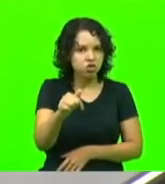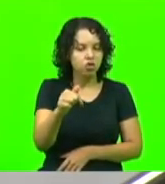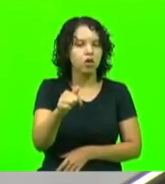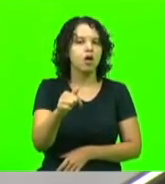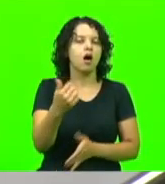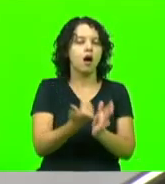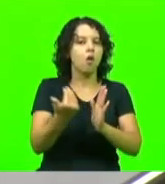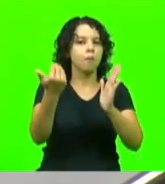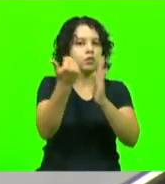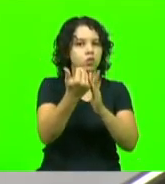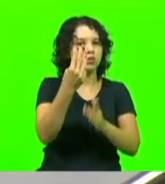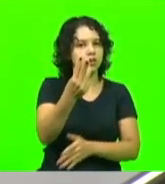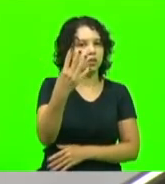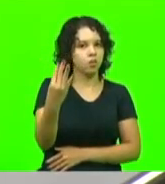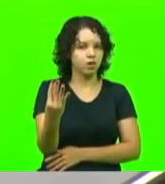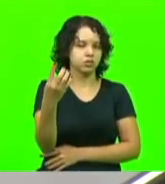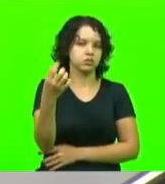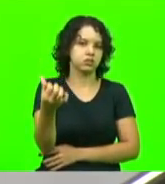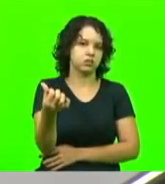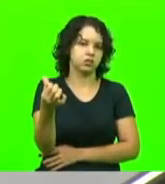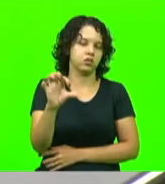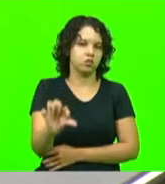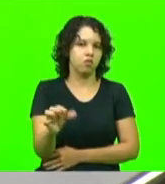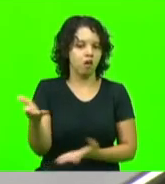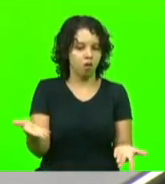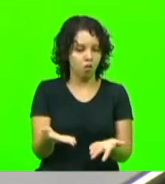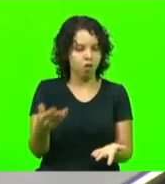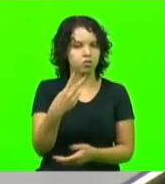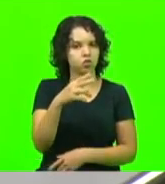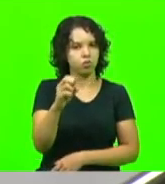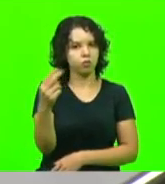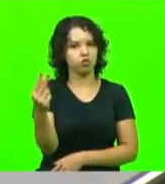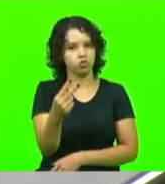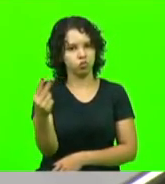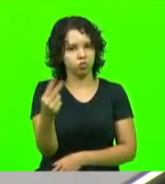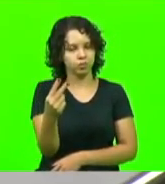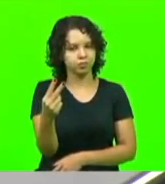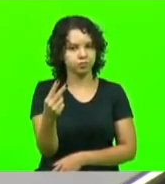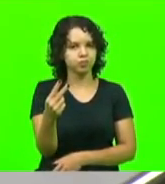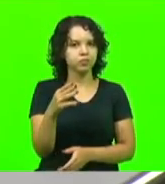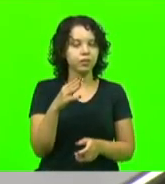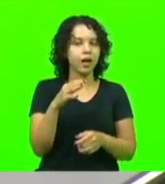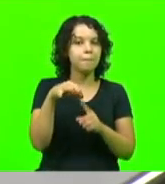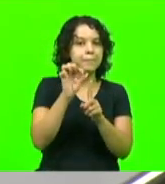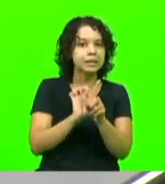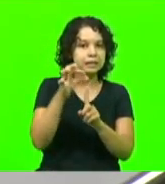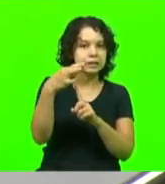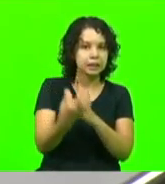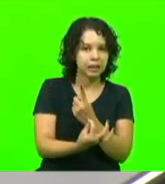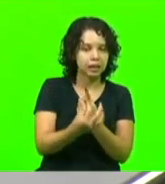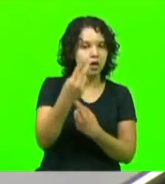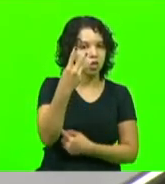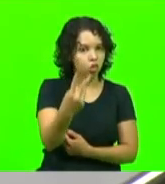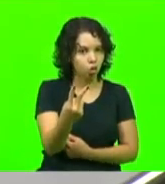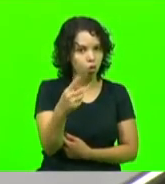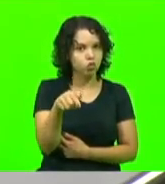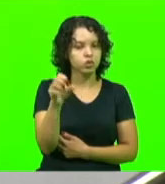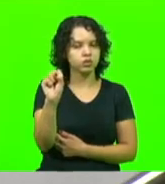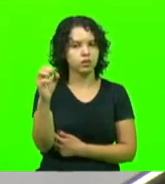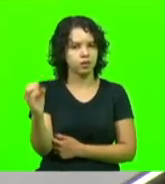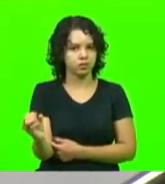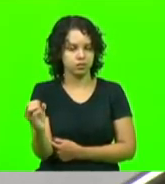para R$ 34,69 agora em 2022. A banana de R$ 2,80 o quilo em